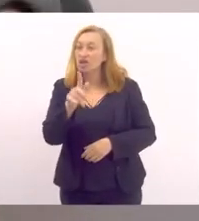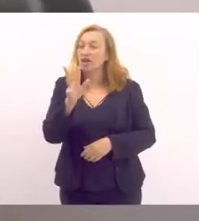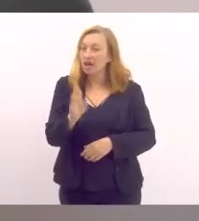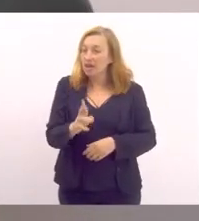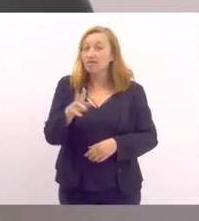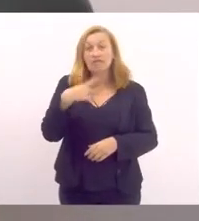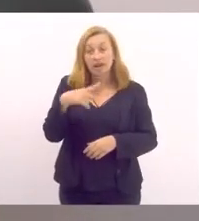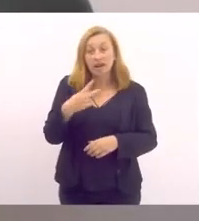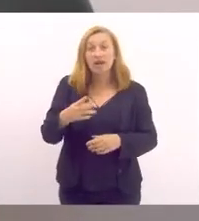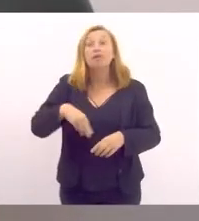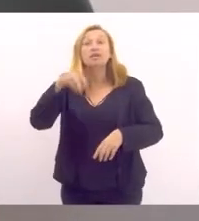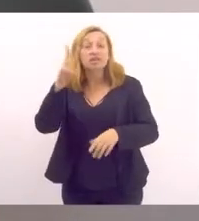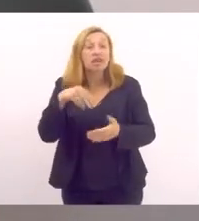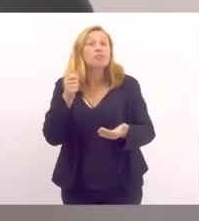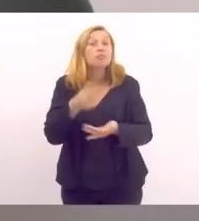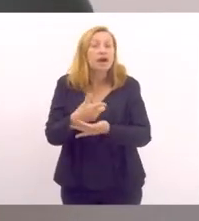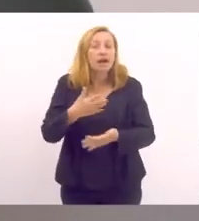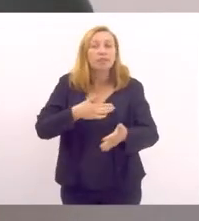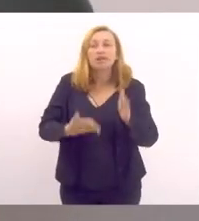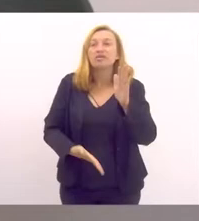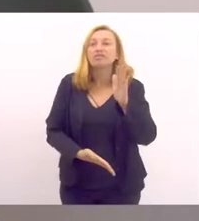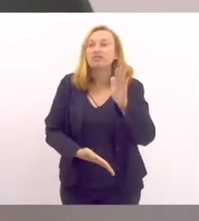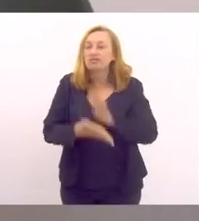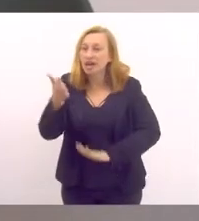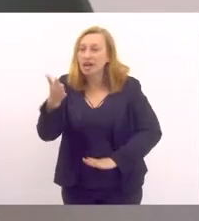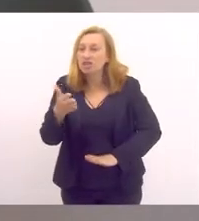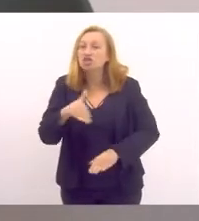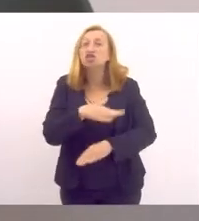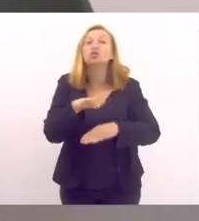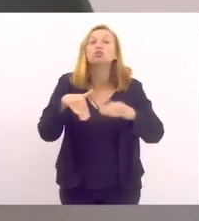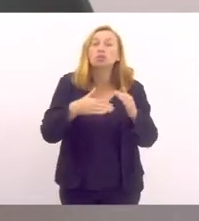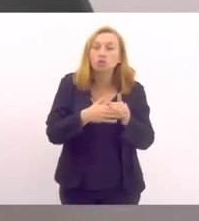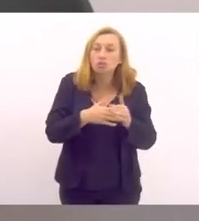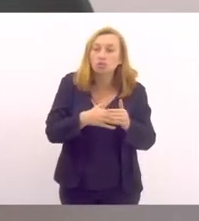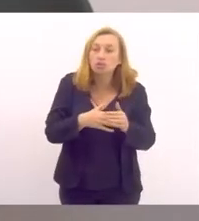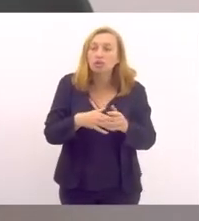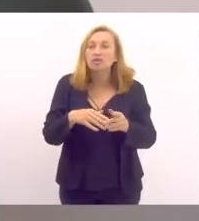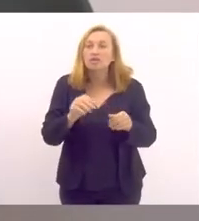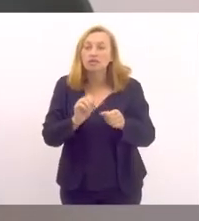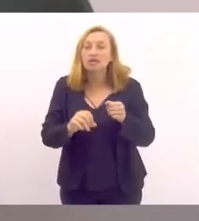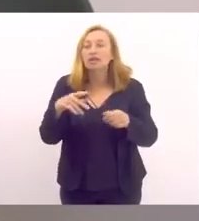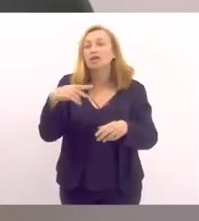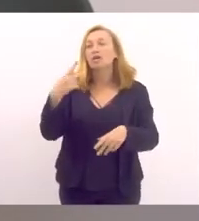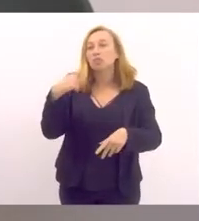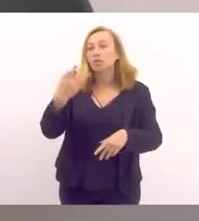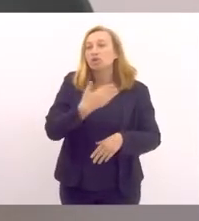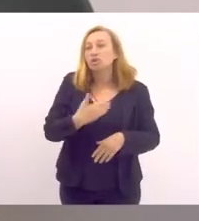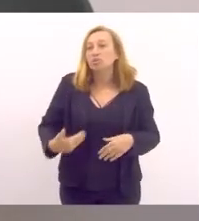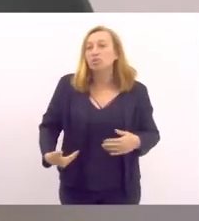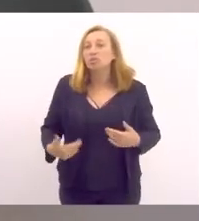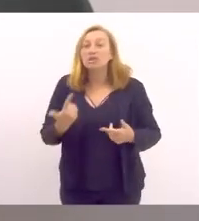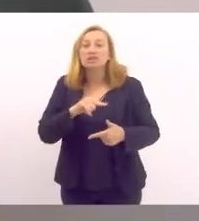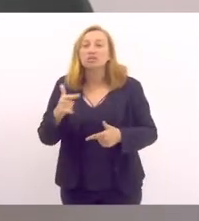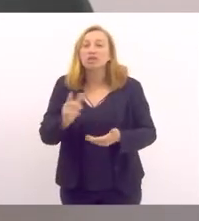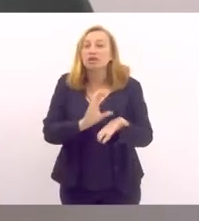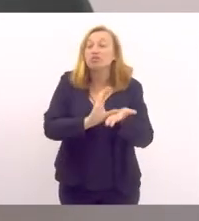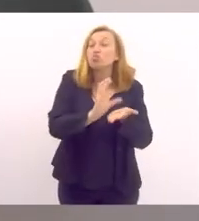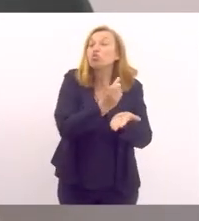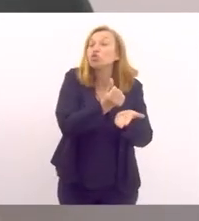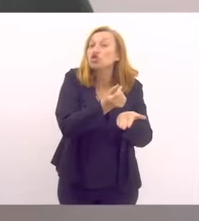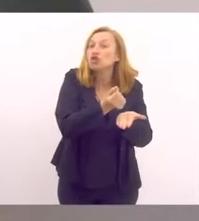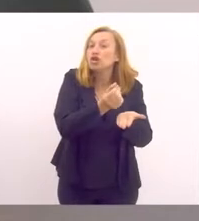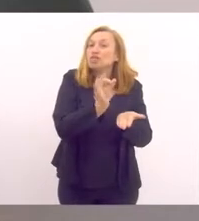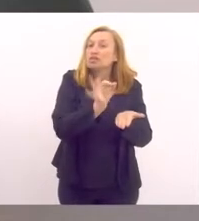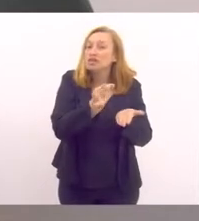assim, mas quem é que paga a minha viagem, quem é que paga a viagem de todo mundo para poder fazer política pública, se a gente não tem a verba